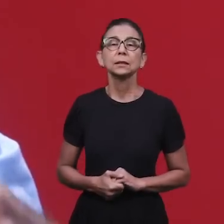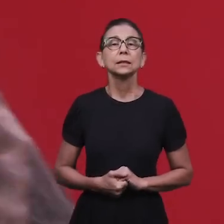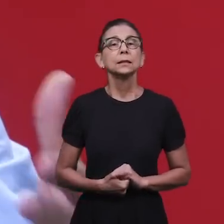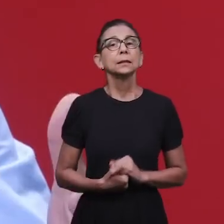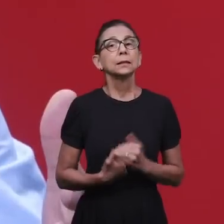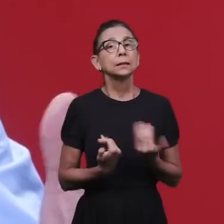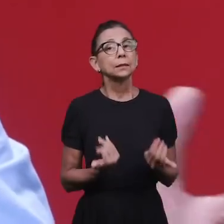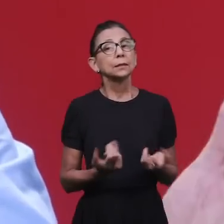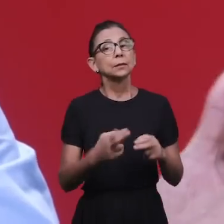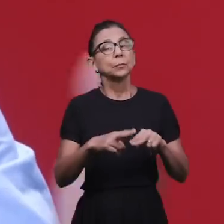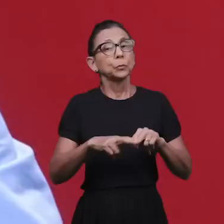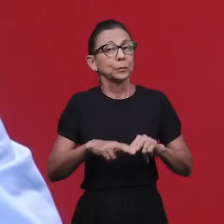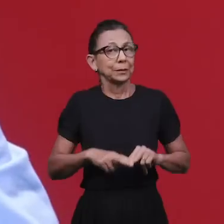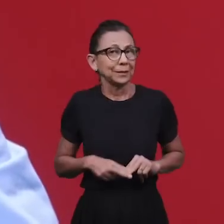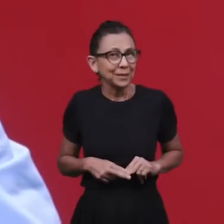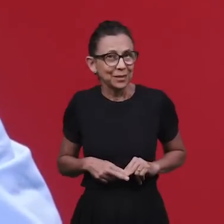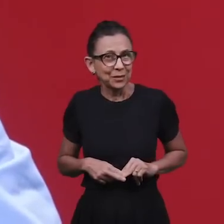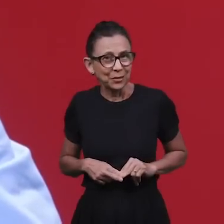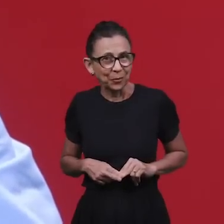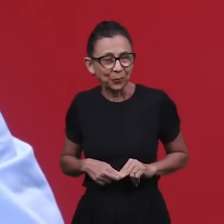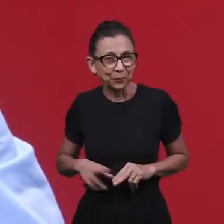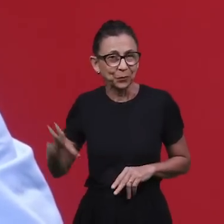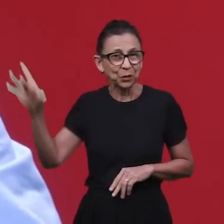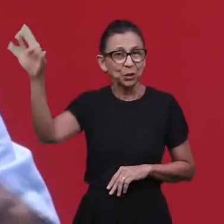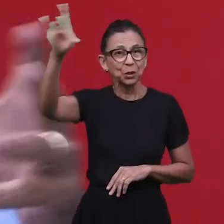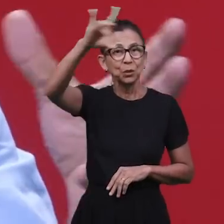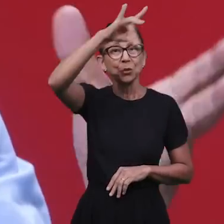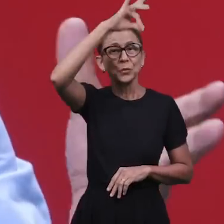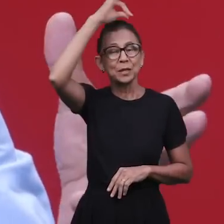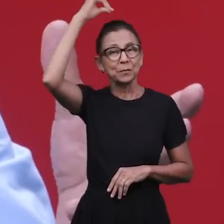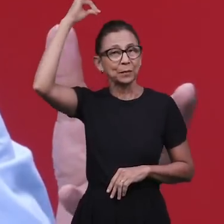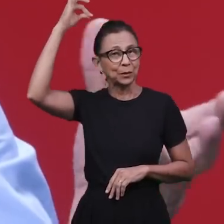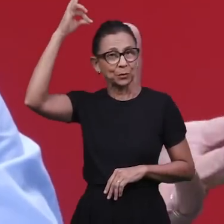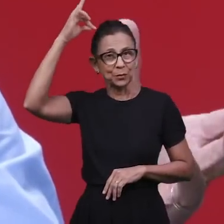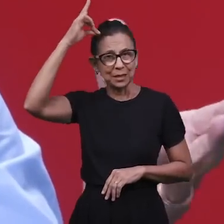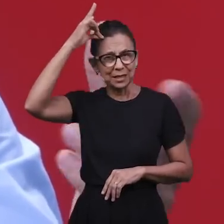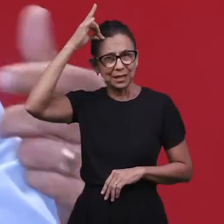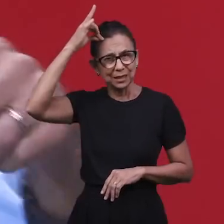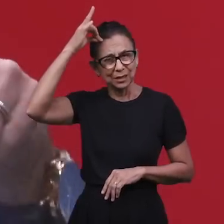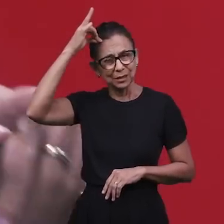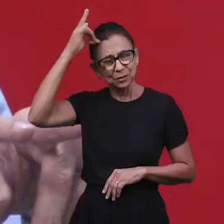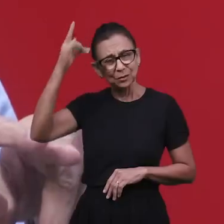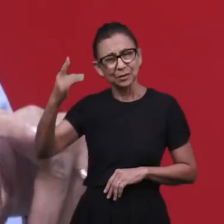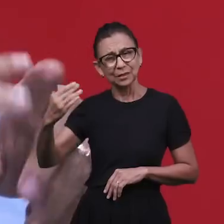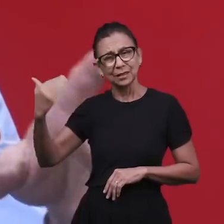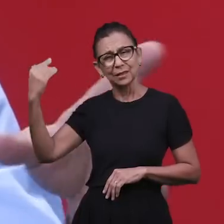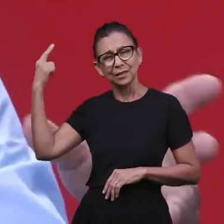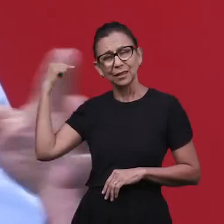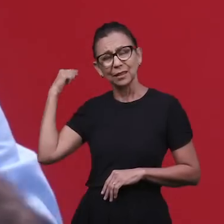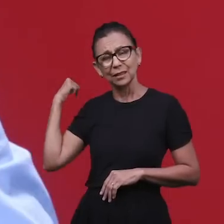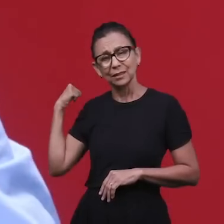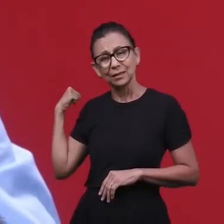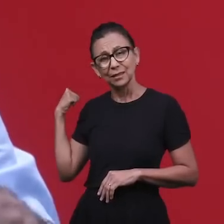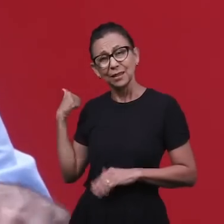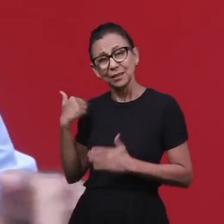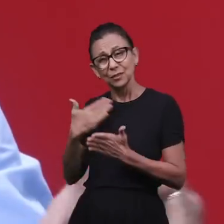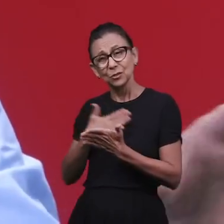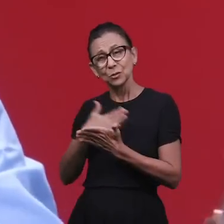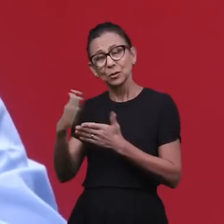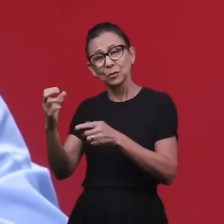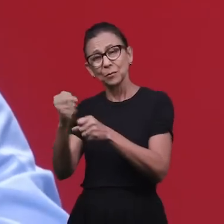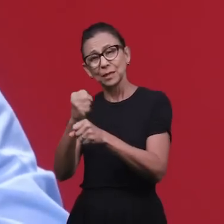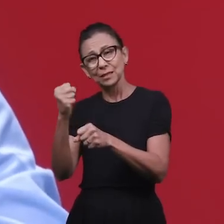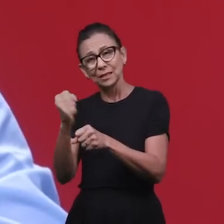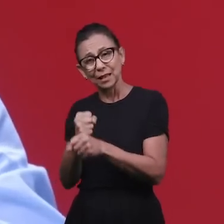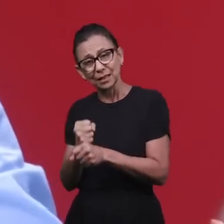como doutrina usos e costumes. Porque aquilo que para você o Espírito Santo requereu da irmã, nós temos,